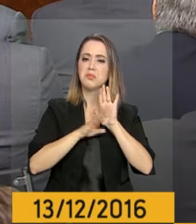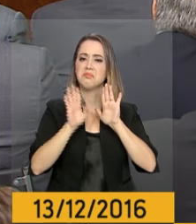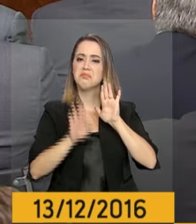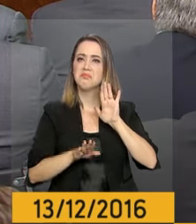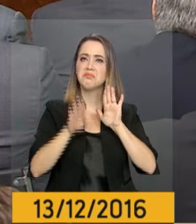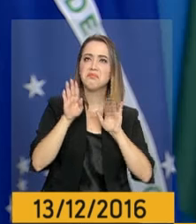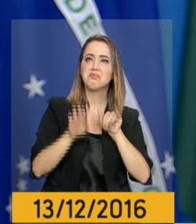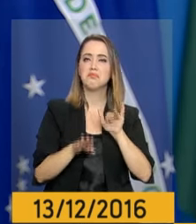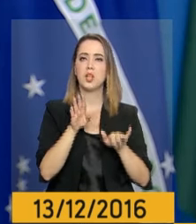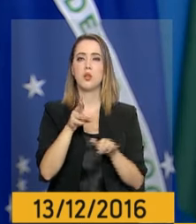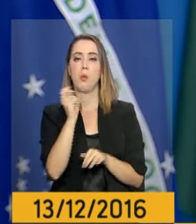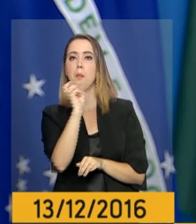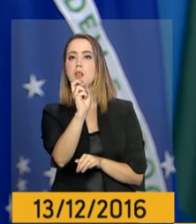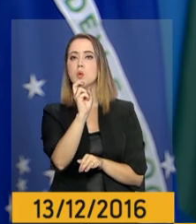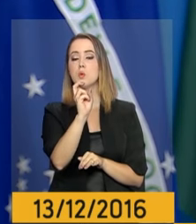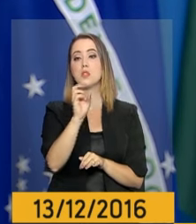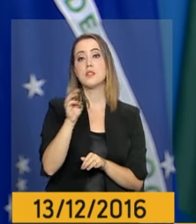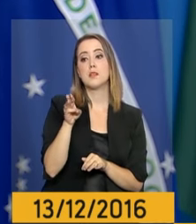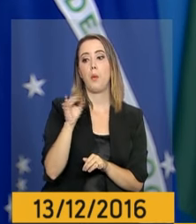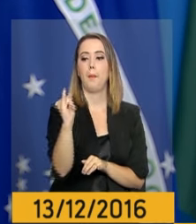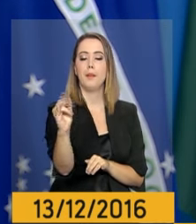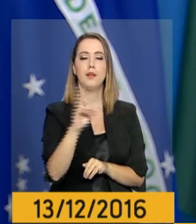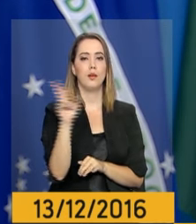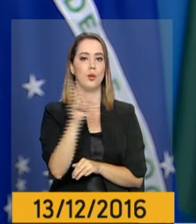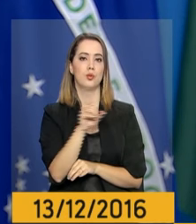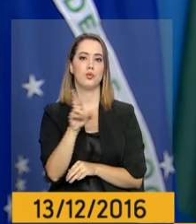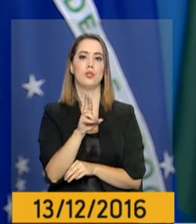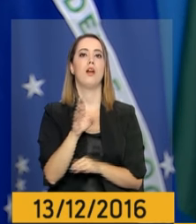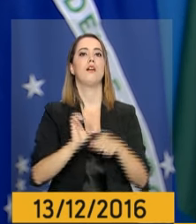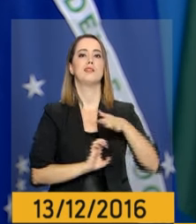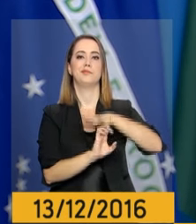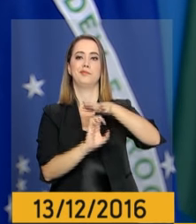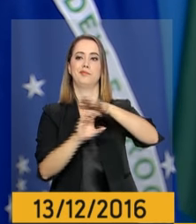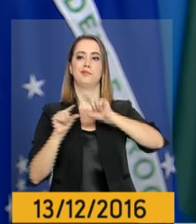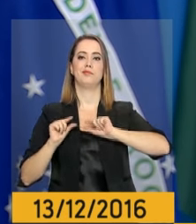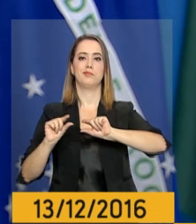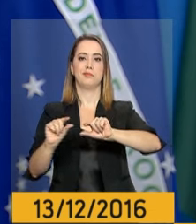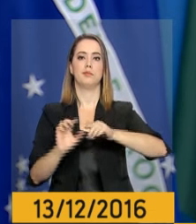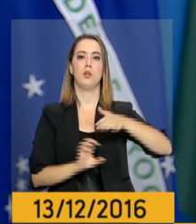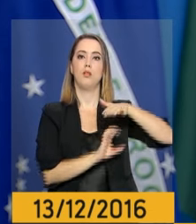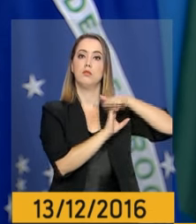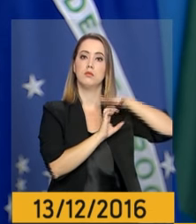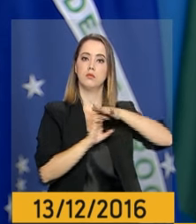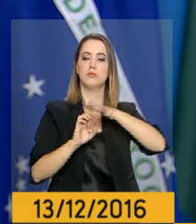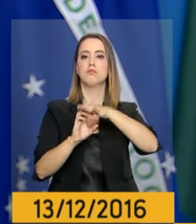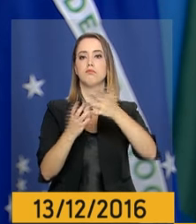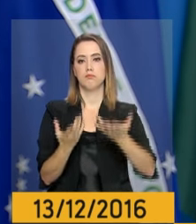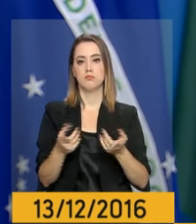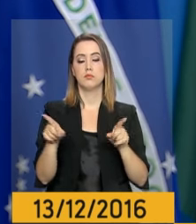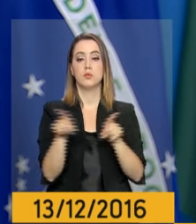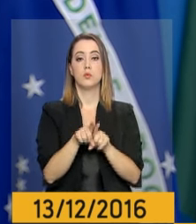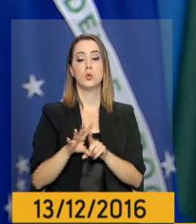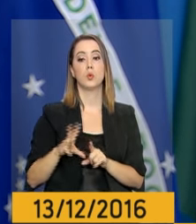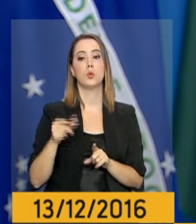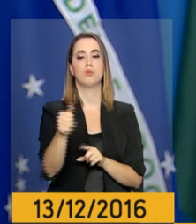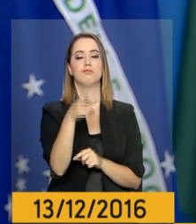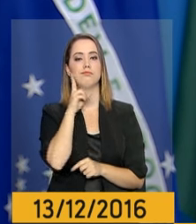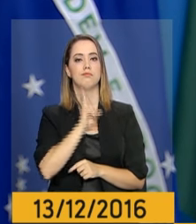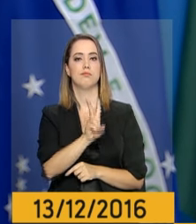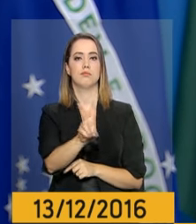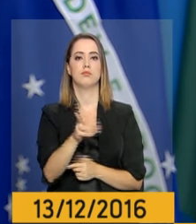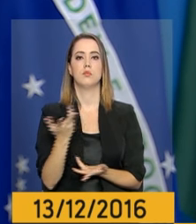menos 5 bilhões 400 milhões para micro e pequena empresa, micro, pequena e média empresa, não é? Tudo com